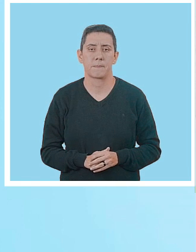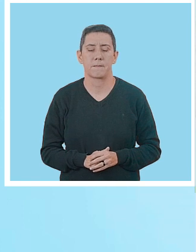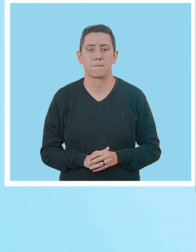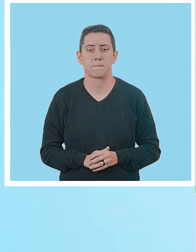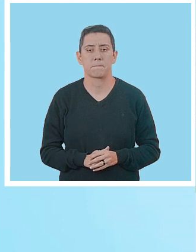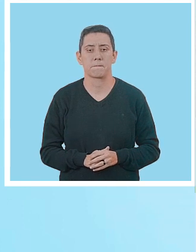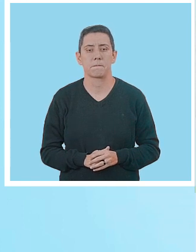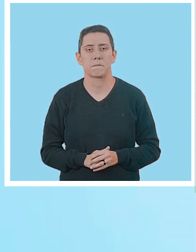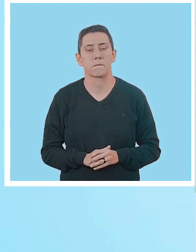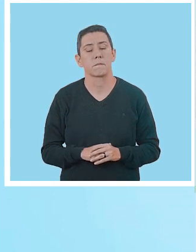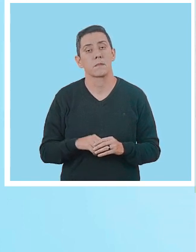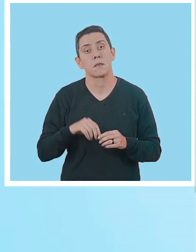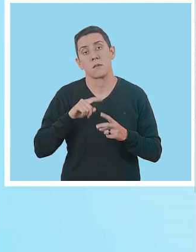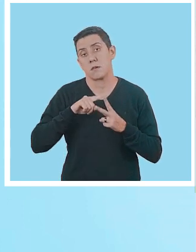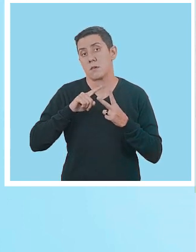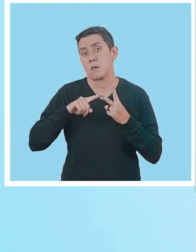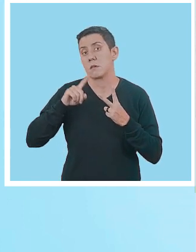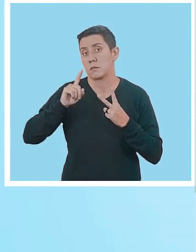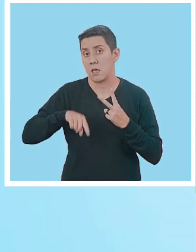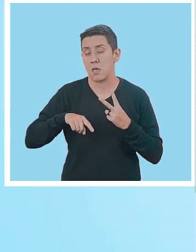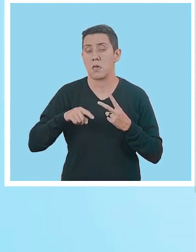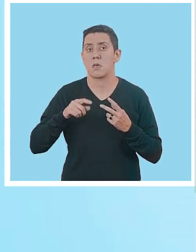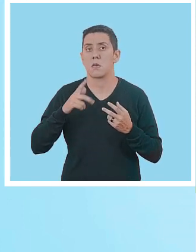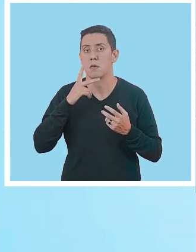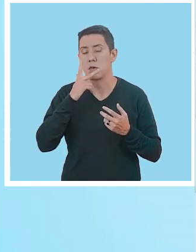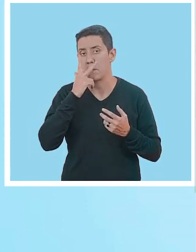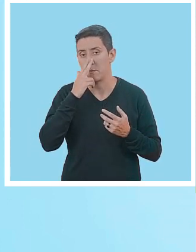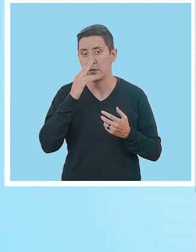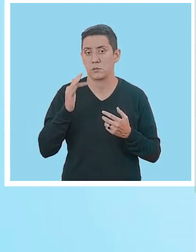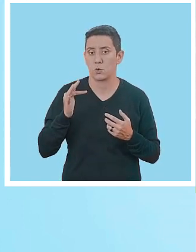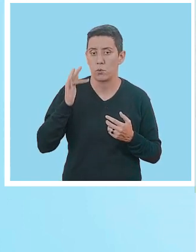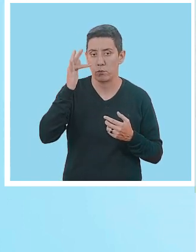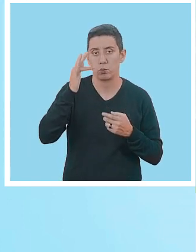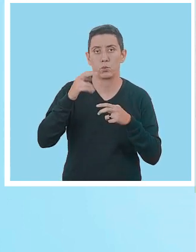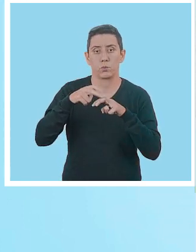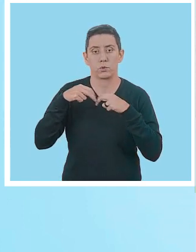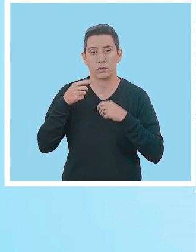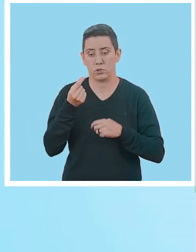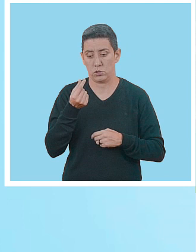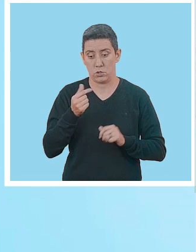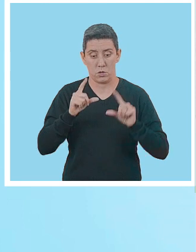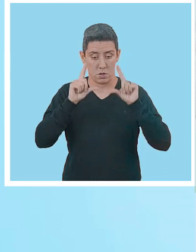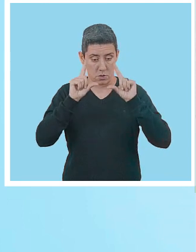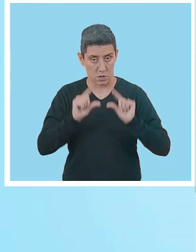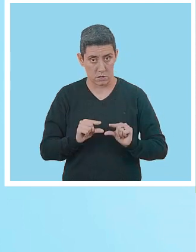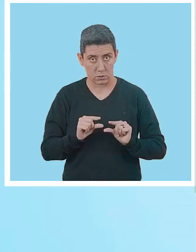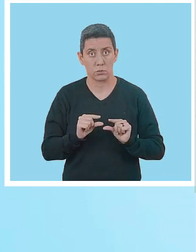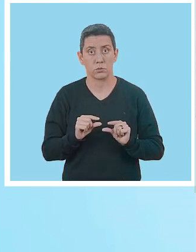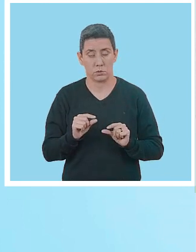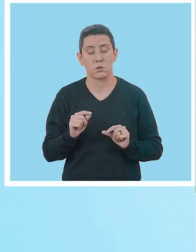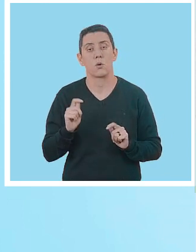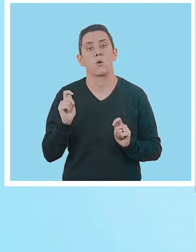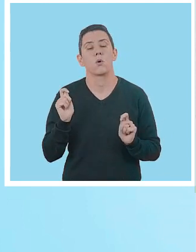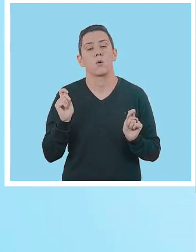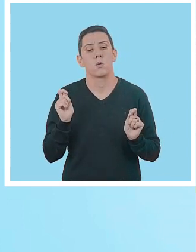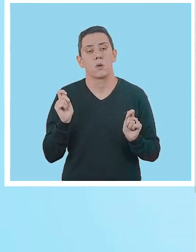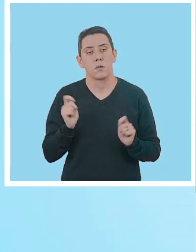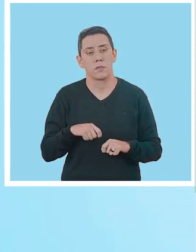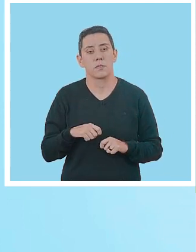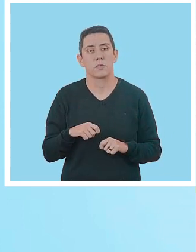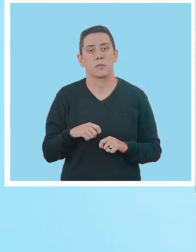são tendências né que com a redução do preço das Baterias É bom ficar